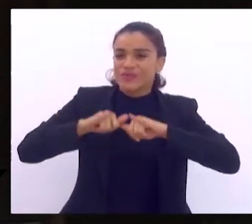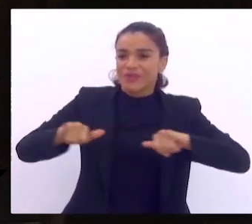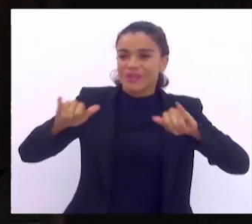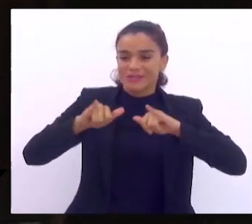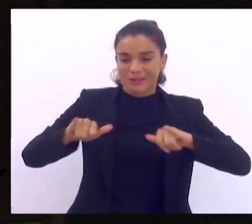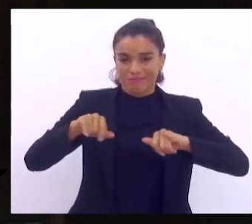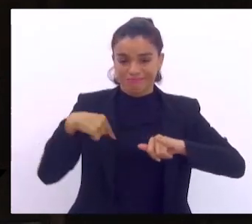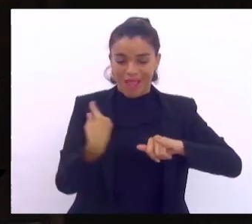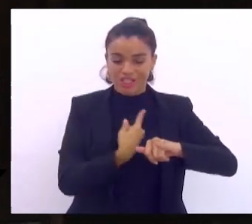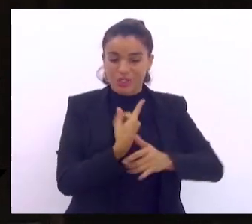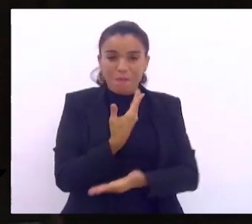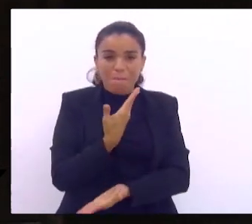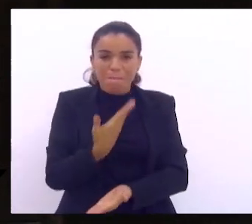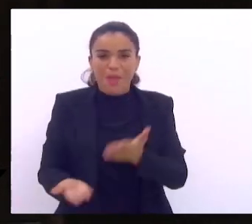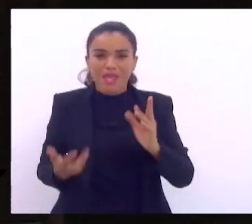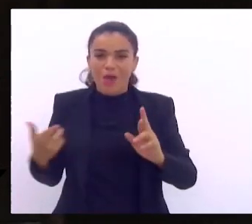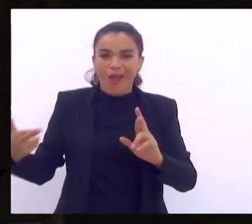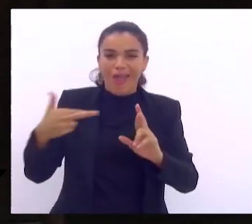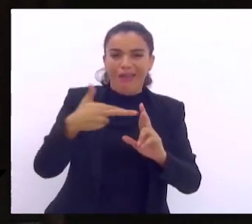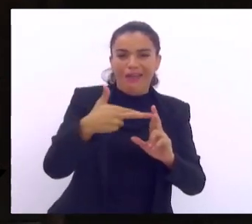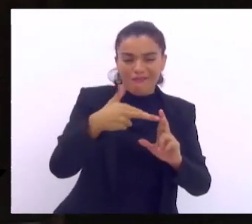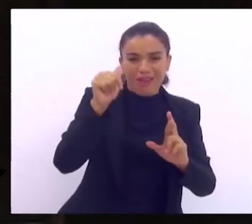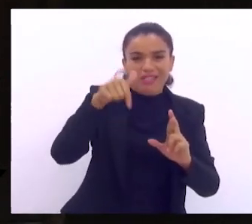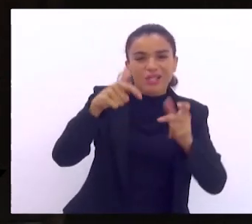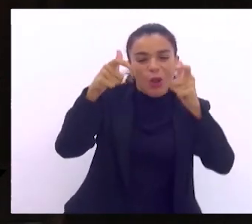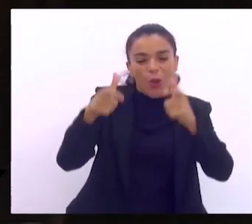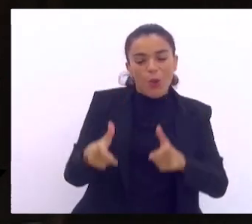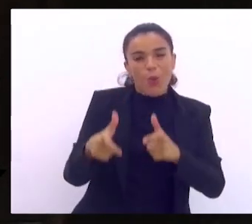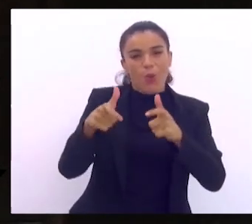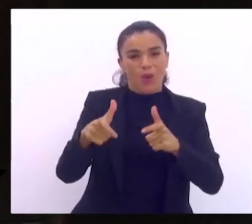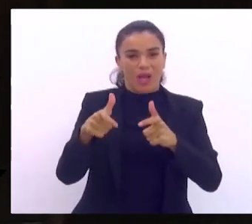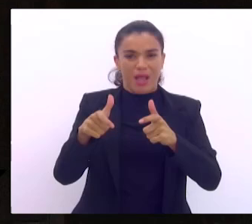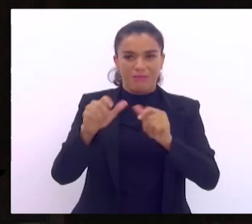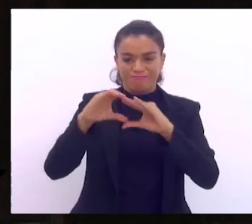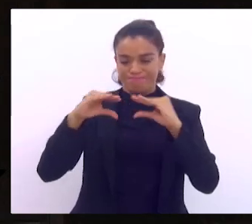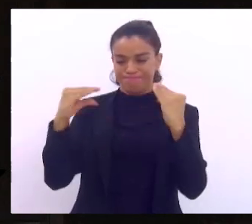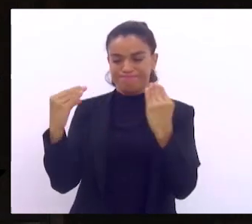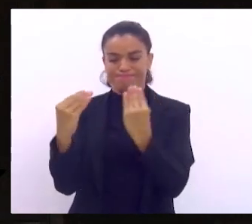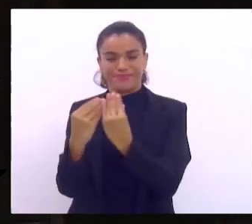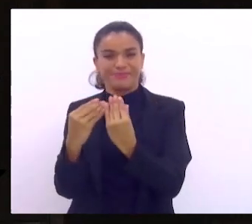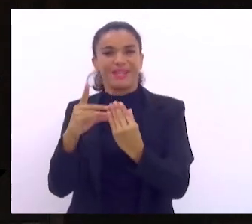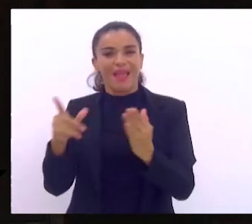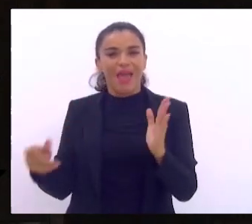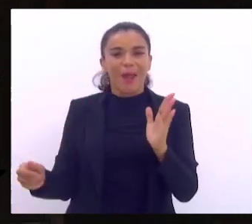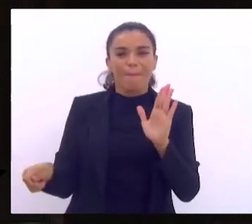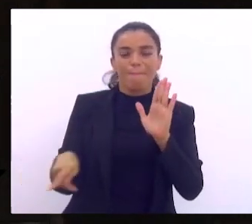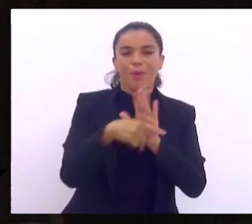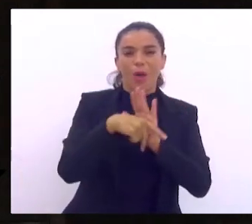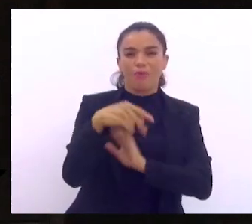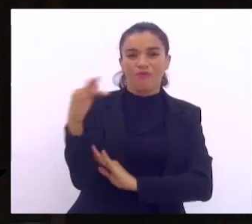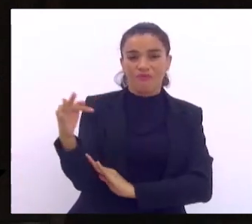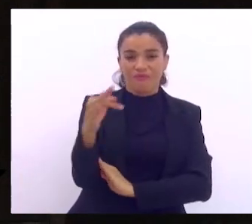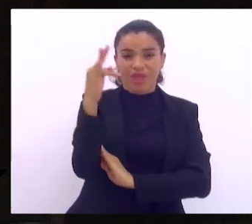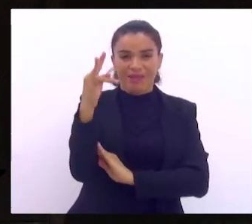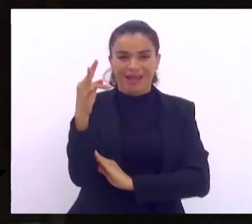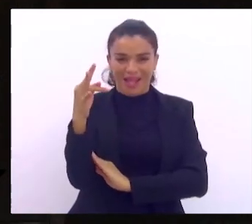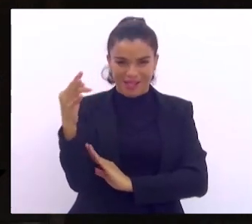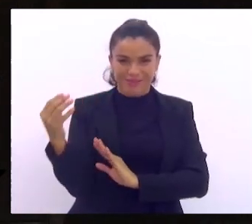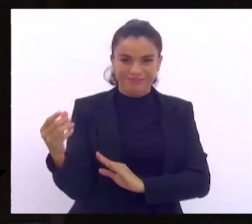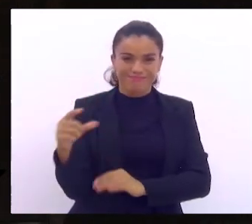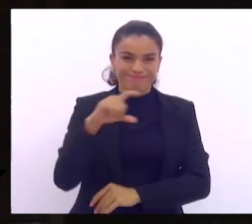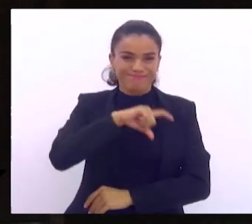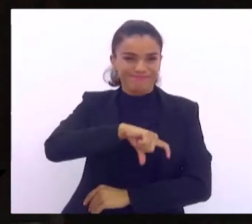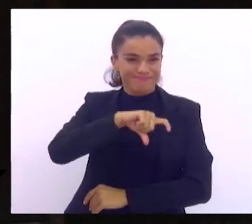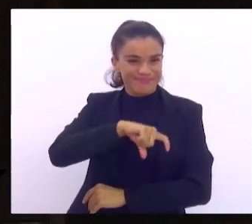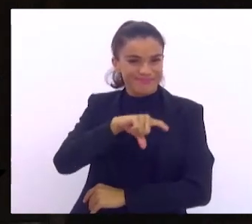o nosso estádio, que era a referência, onde que todos os atletas, bastassem ser federados, tinham acesso ao Célio de